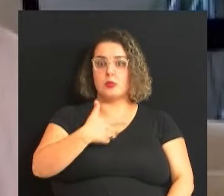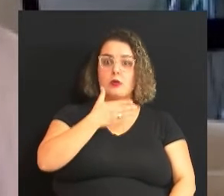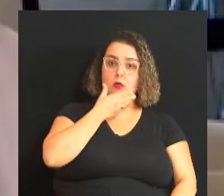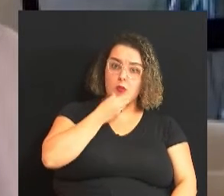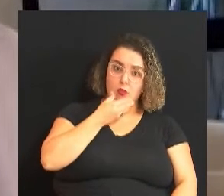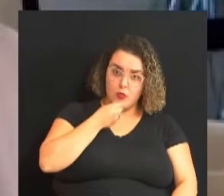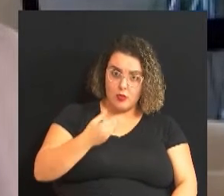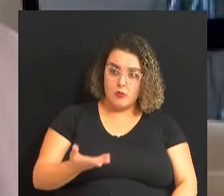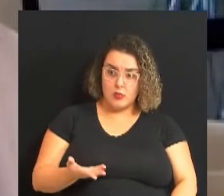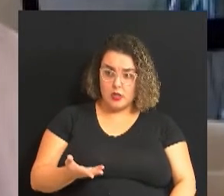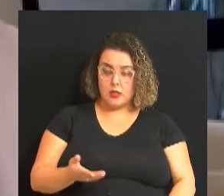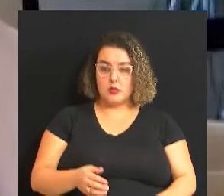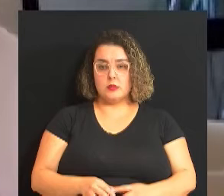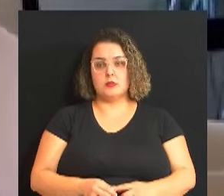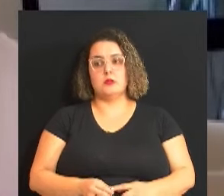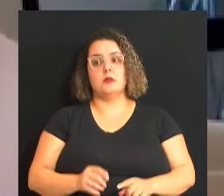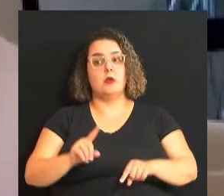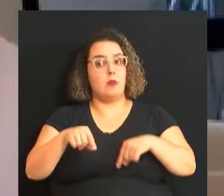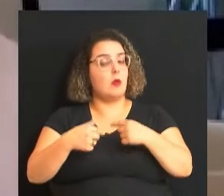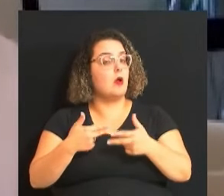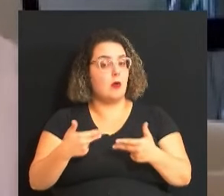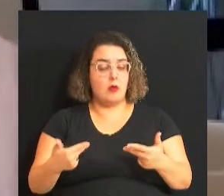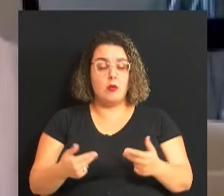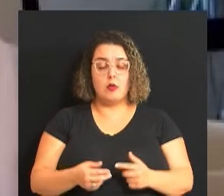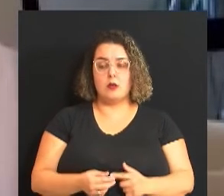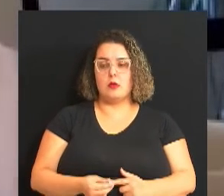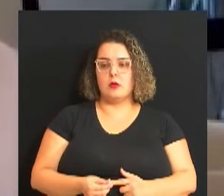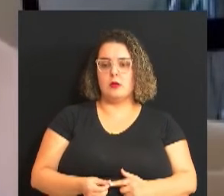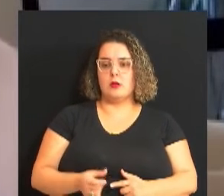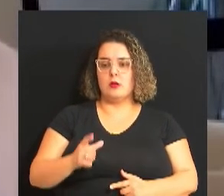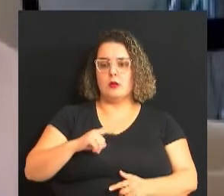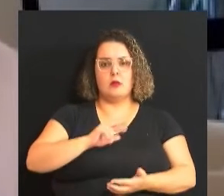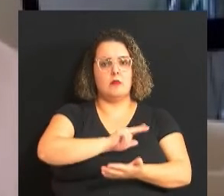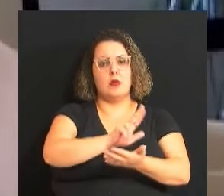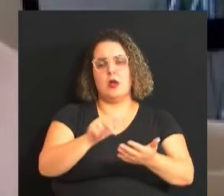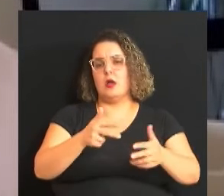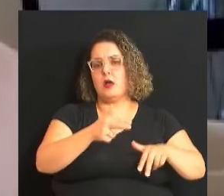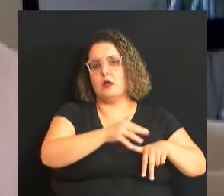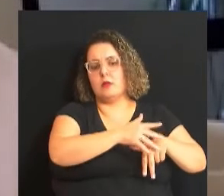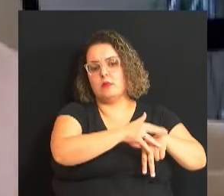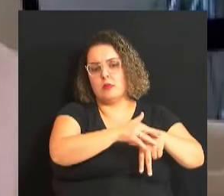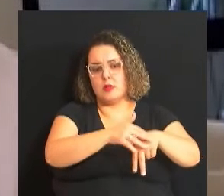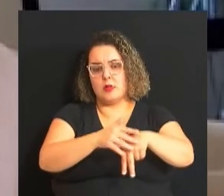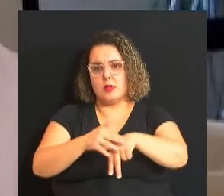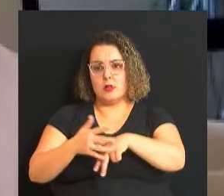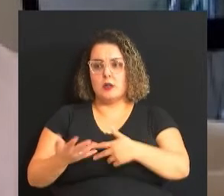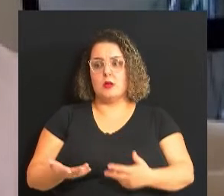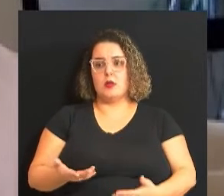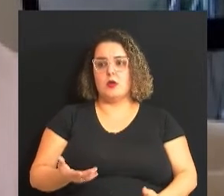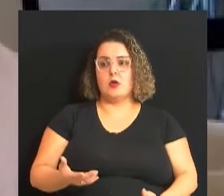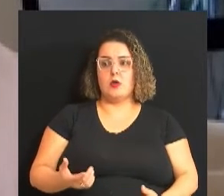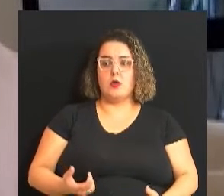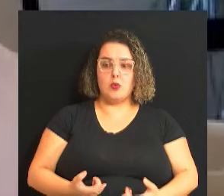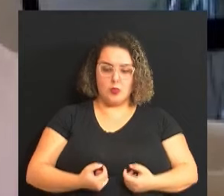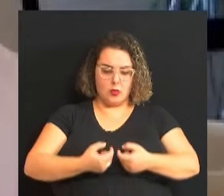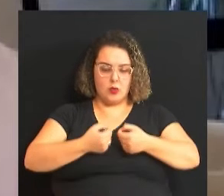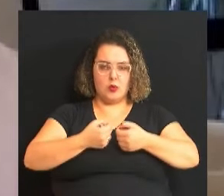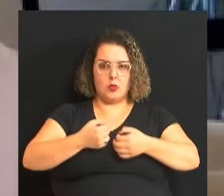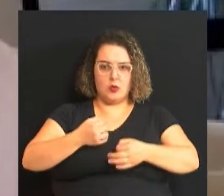né? Tem uma outra questão, eu tenho muitos pacientes. Eu trato muitos pacientes com câncer coloretal